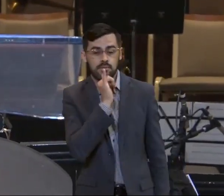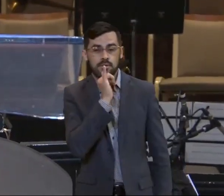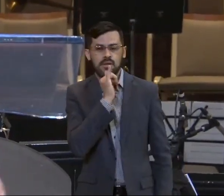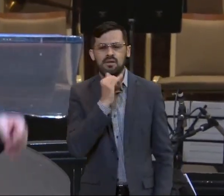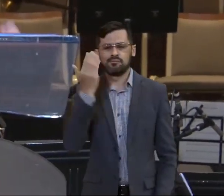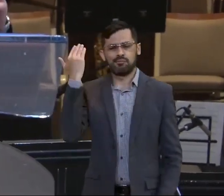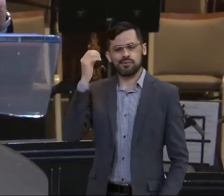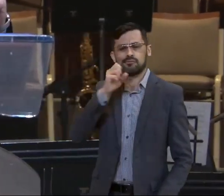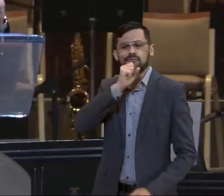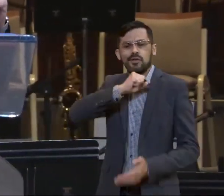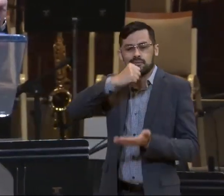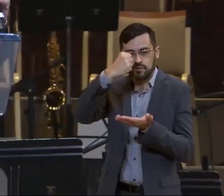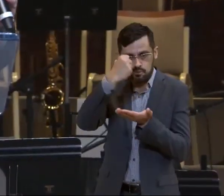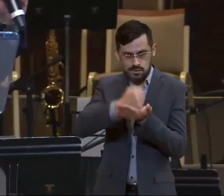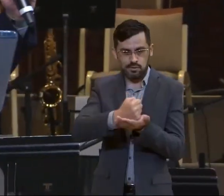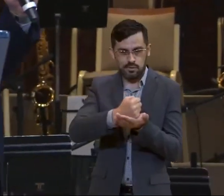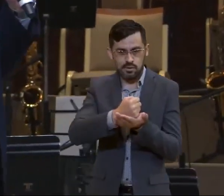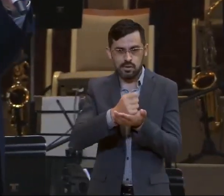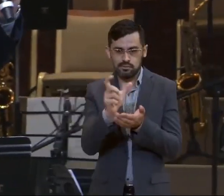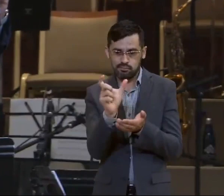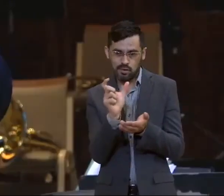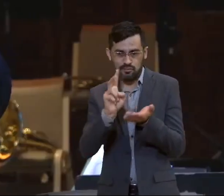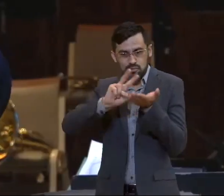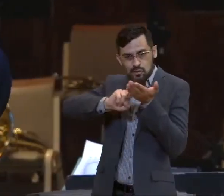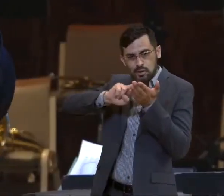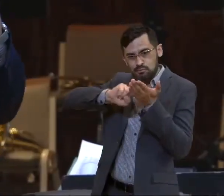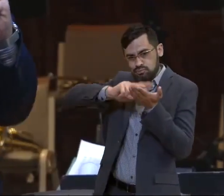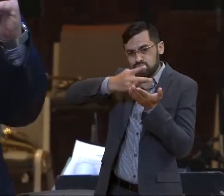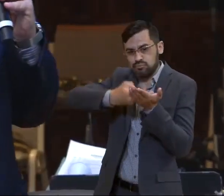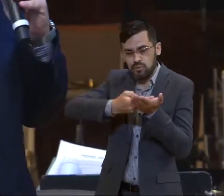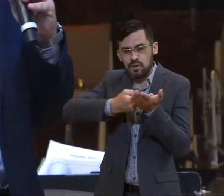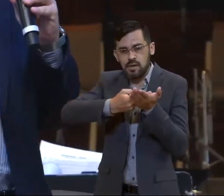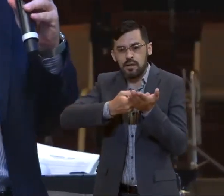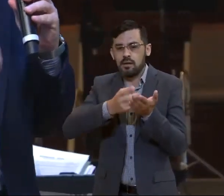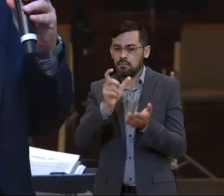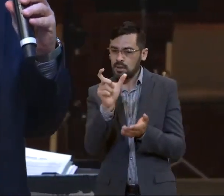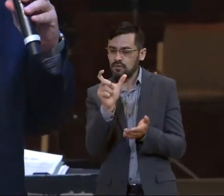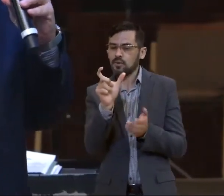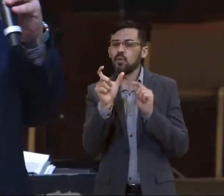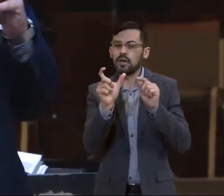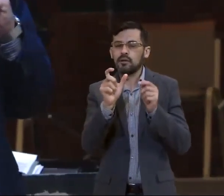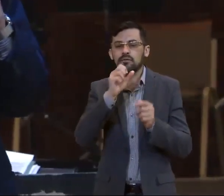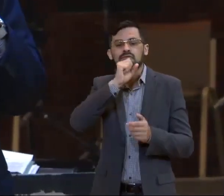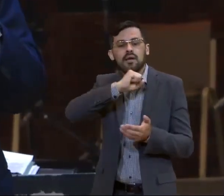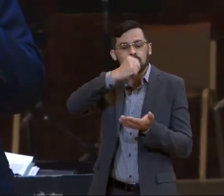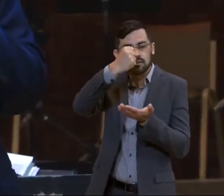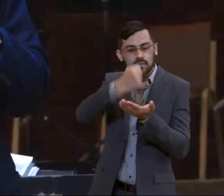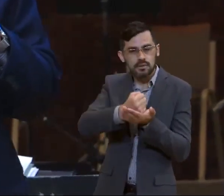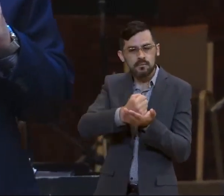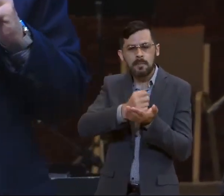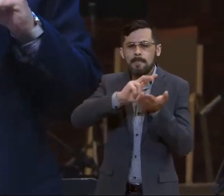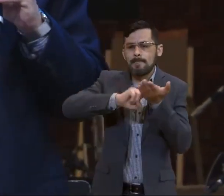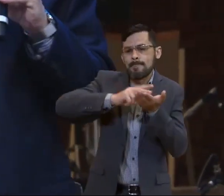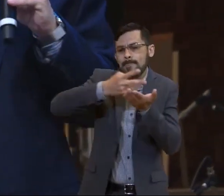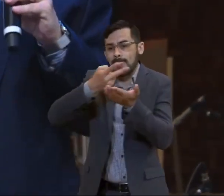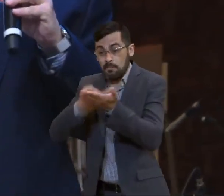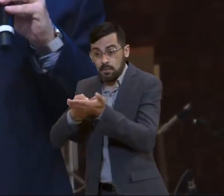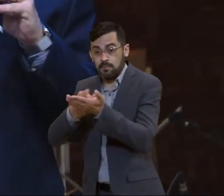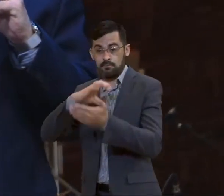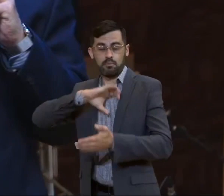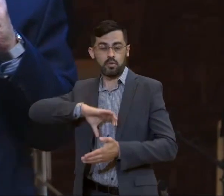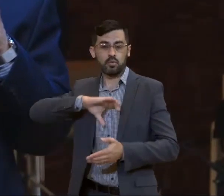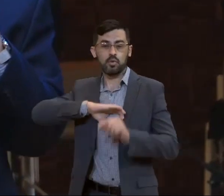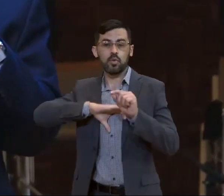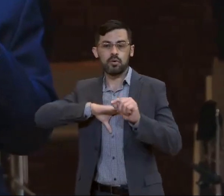Velho Testamento, essa que está traduzida como piedade, ela aparece no Velho Testamento traduzida em português